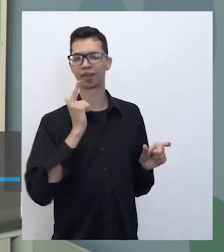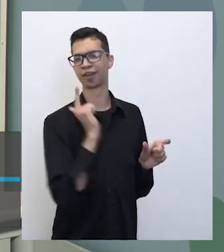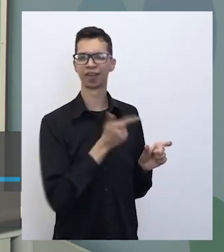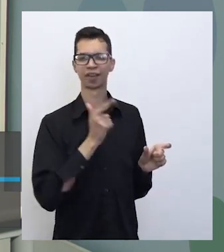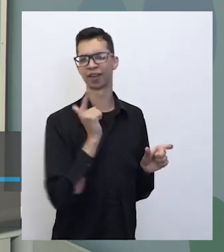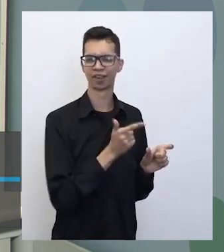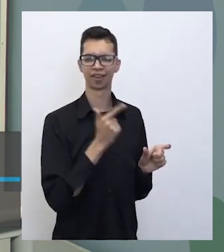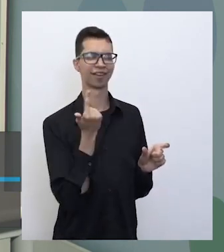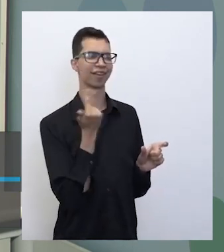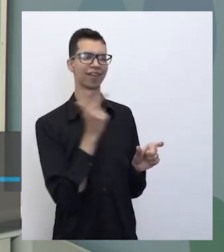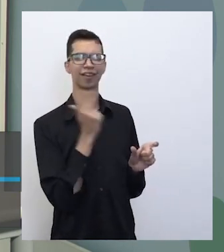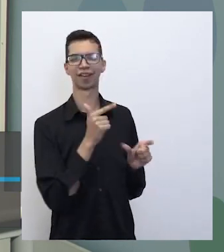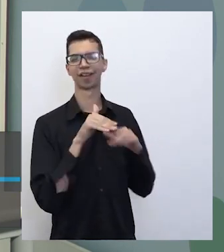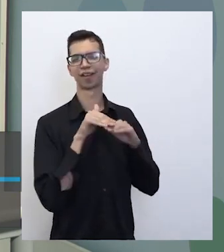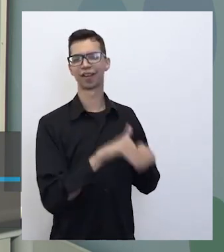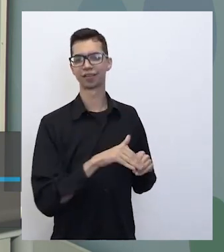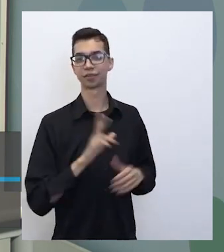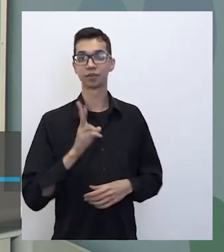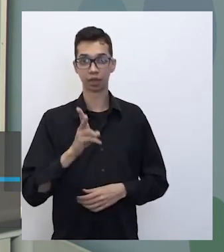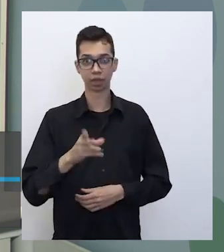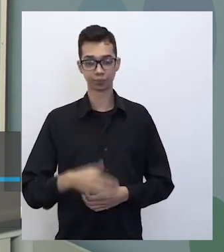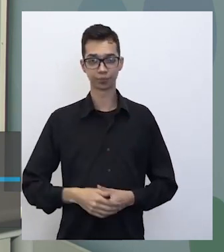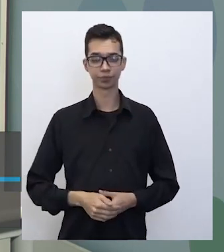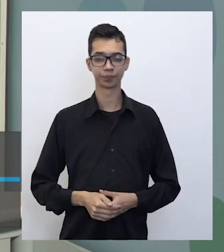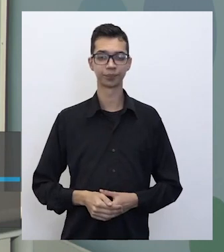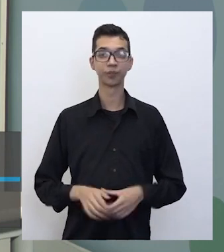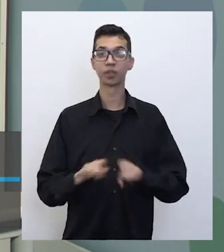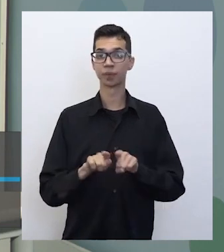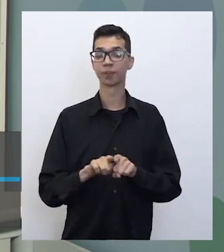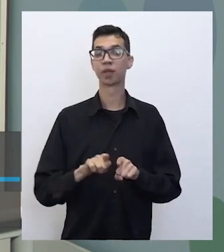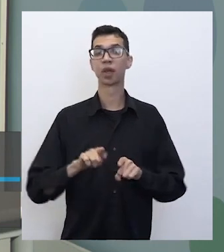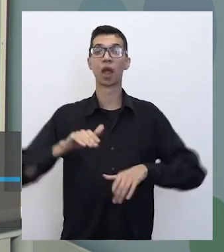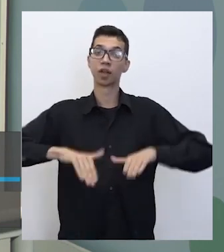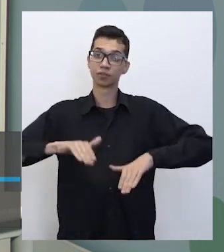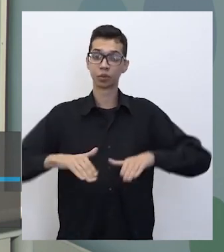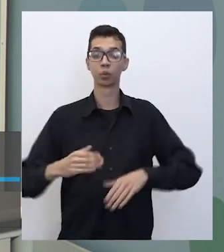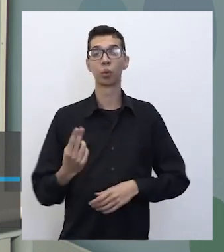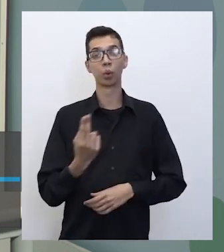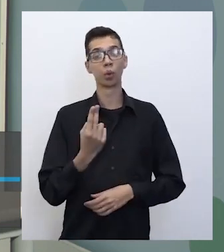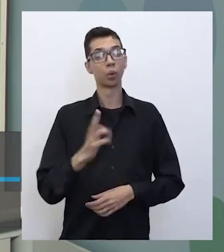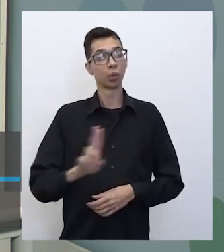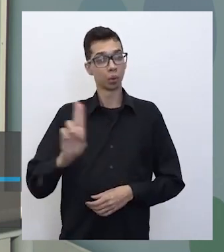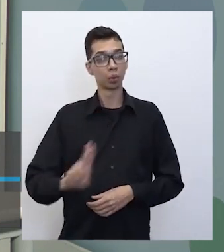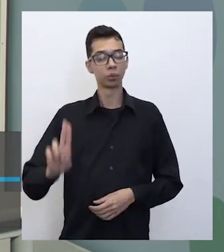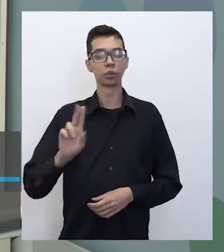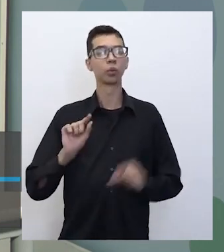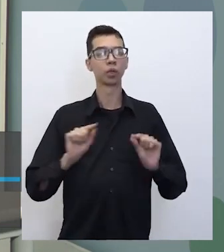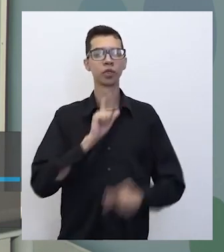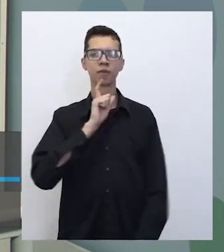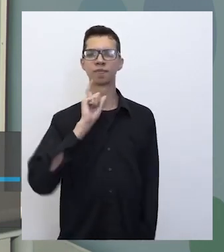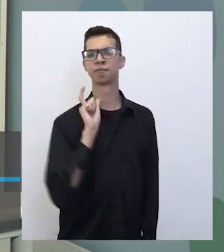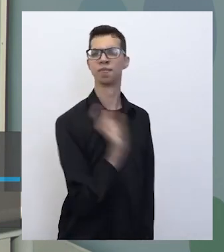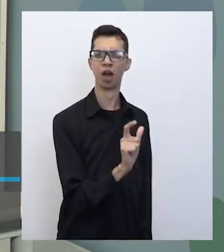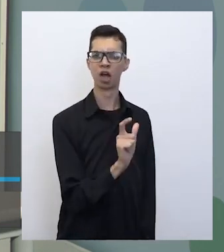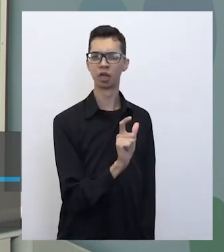debochado, e não raro, presença de palavrões. Aqui seremos muito educadinhos com vocês e apresentaremos